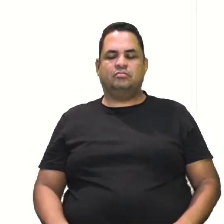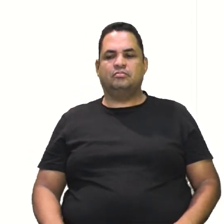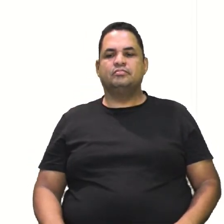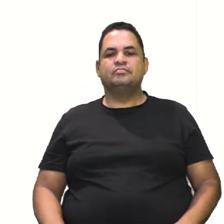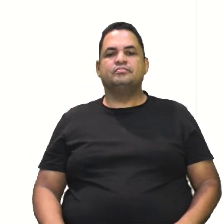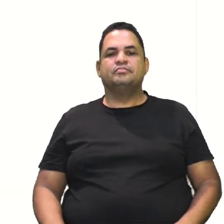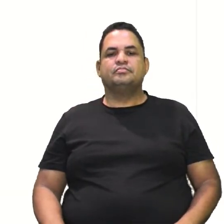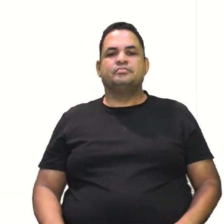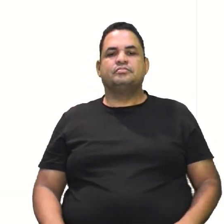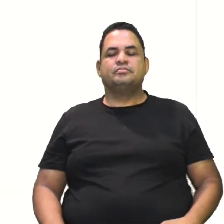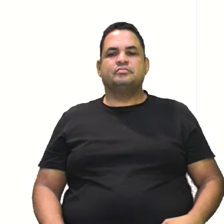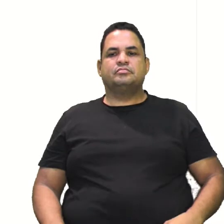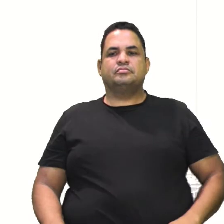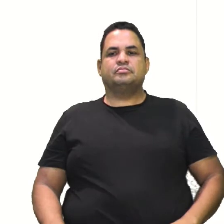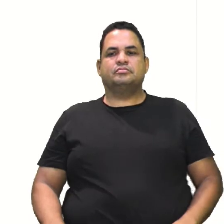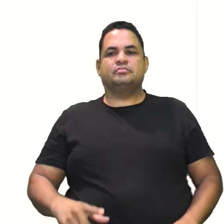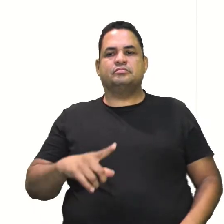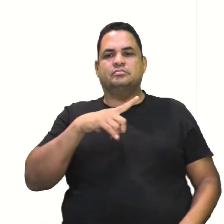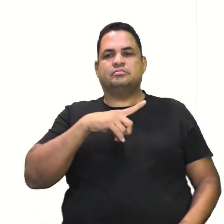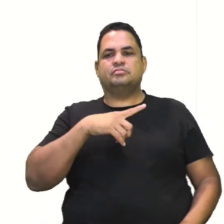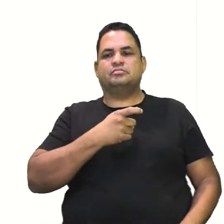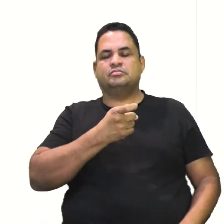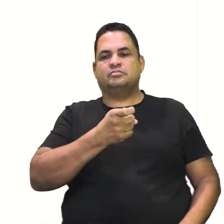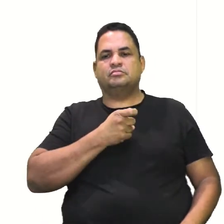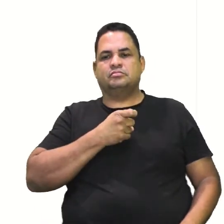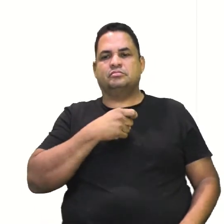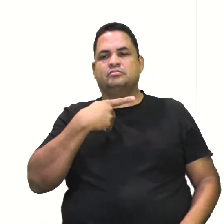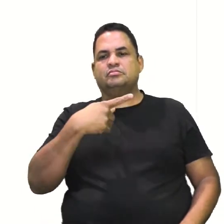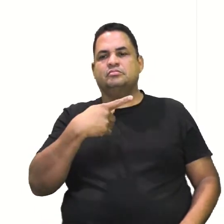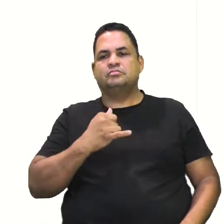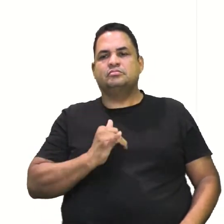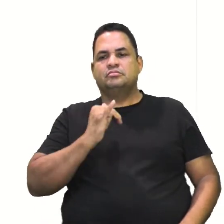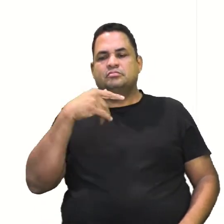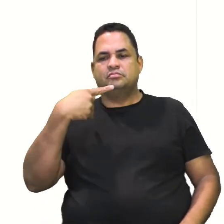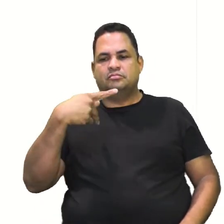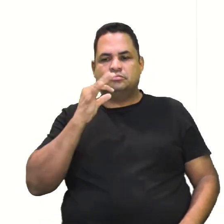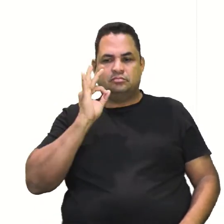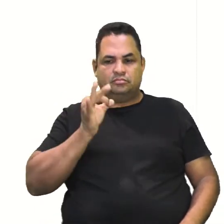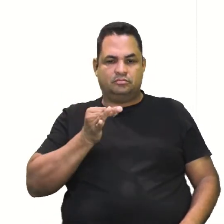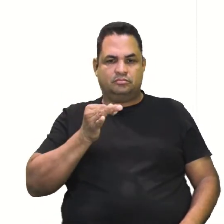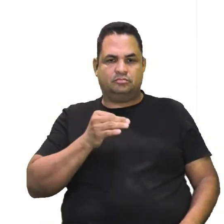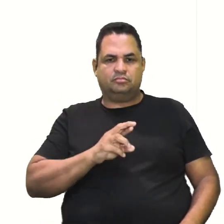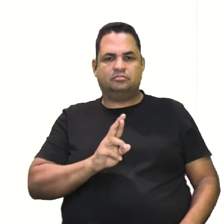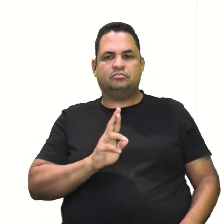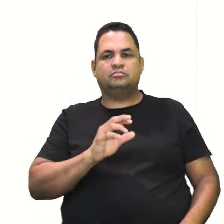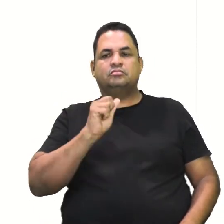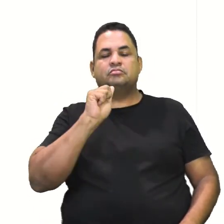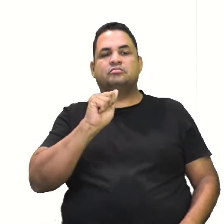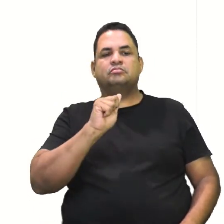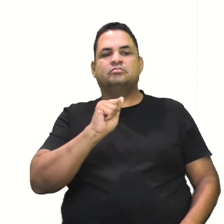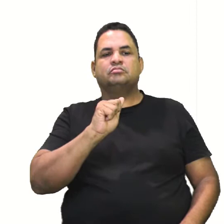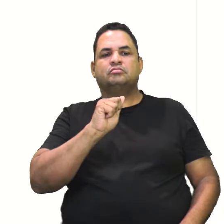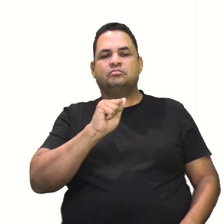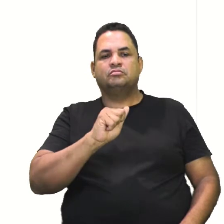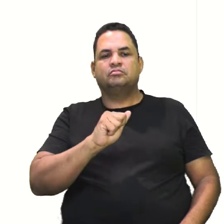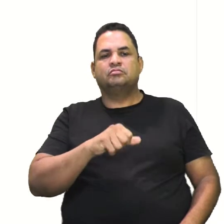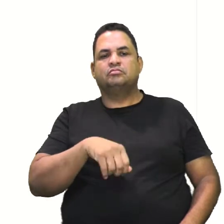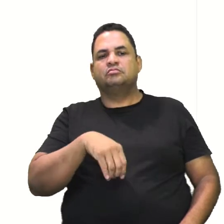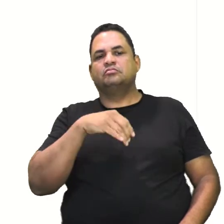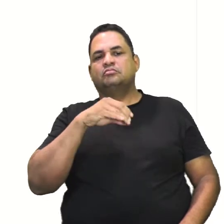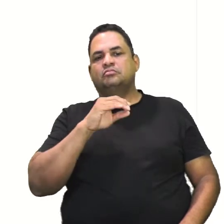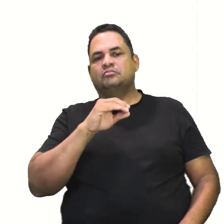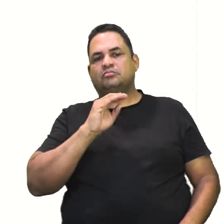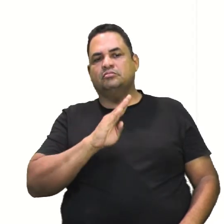0? Então ali a gente tem o x do ponto e o y do ponto, certo? Quem é o A aqui? O A é 6. Quem é o